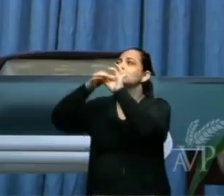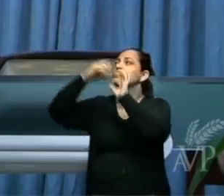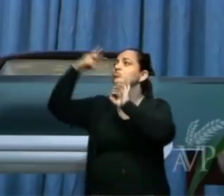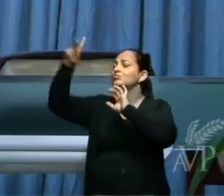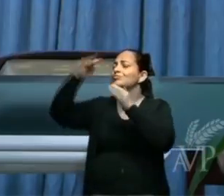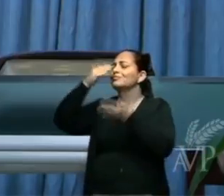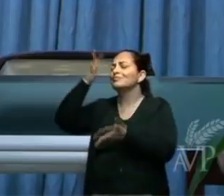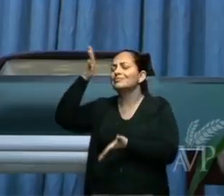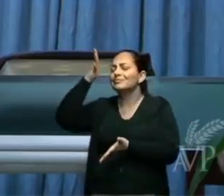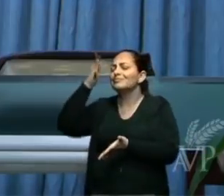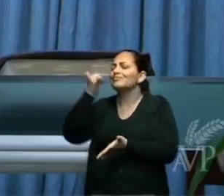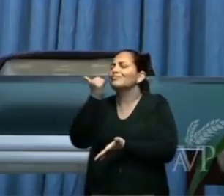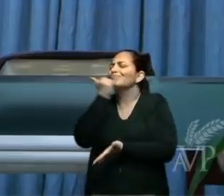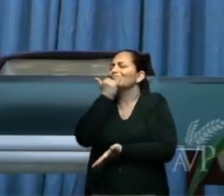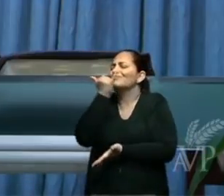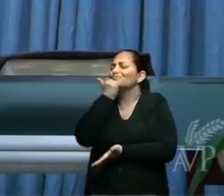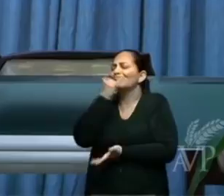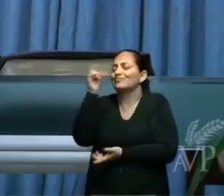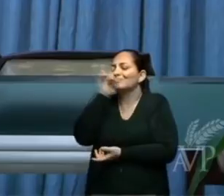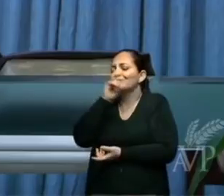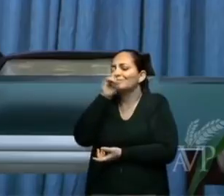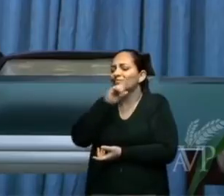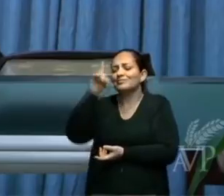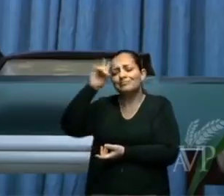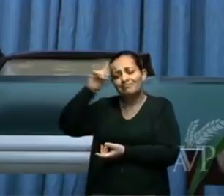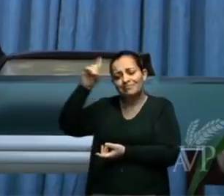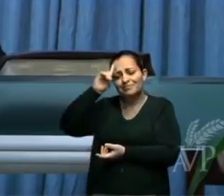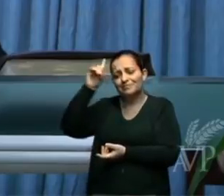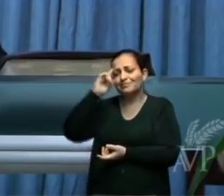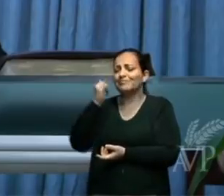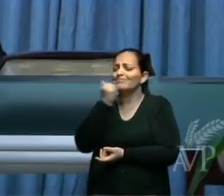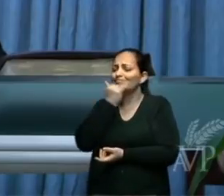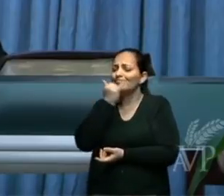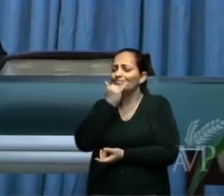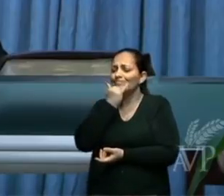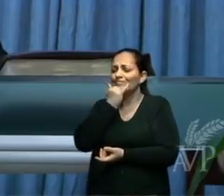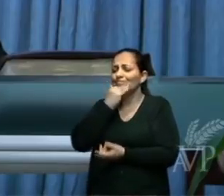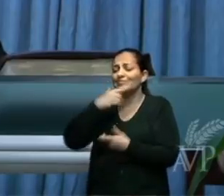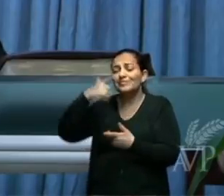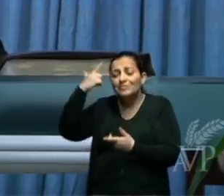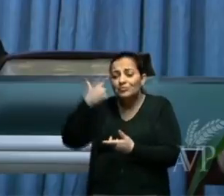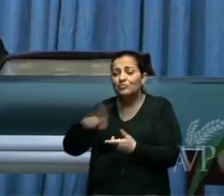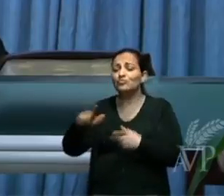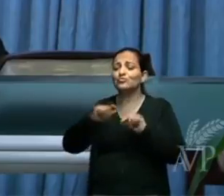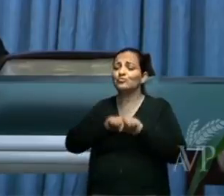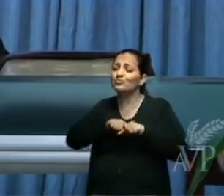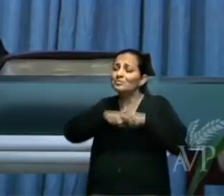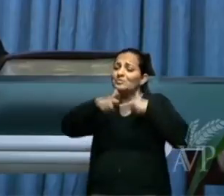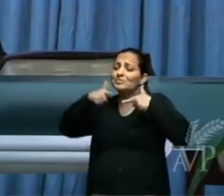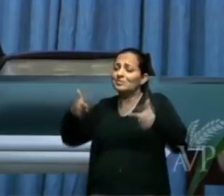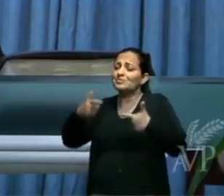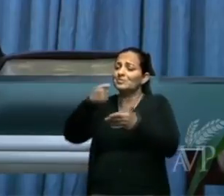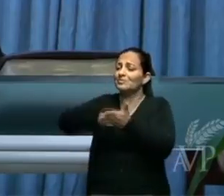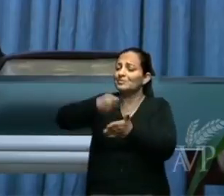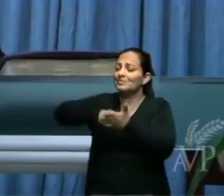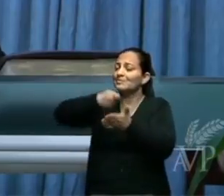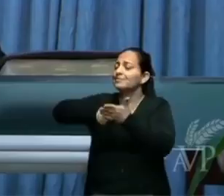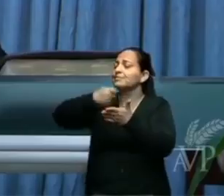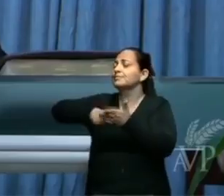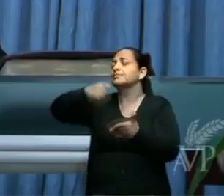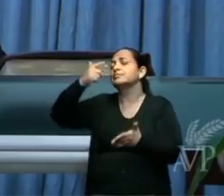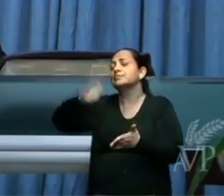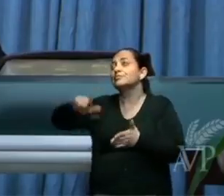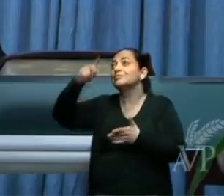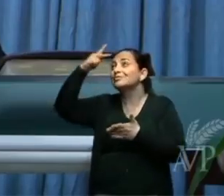perdoa-nos onde temos falhado e nos dá a chance de tentar outra vez senhor e